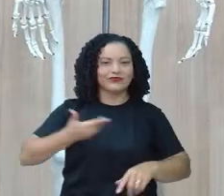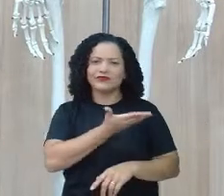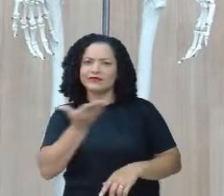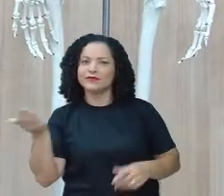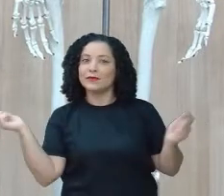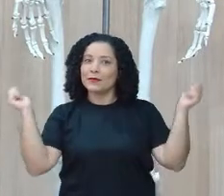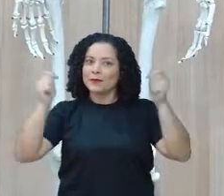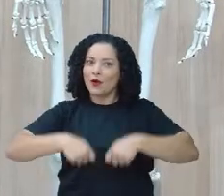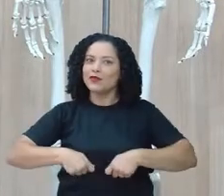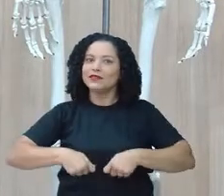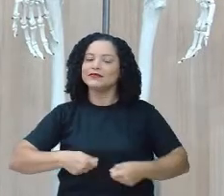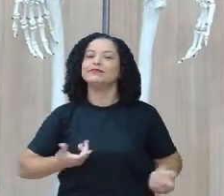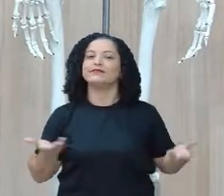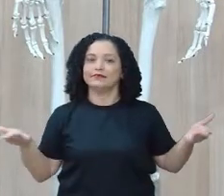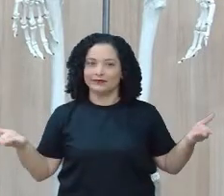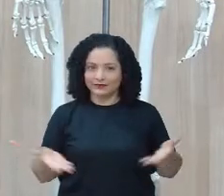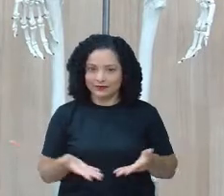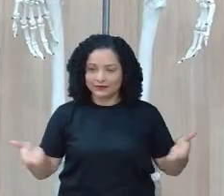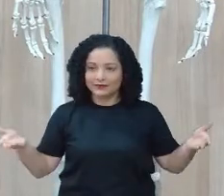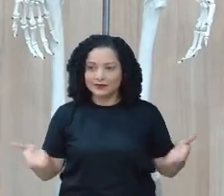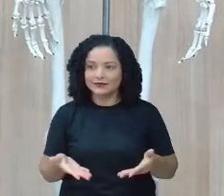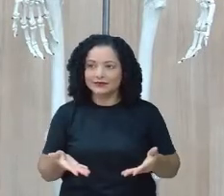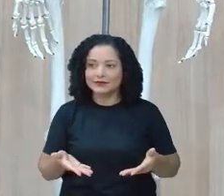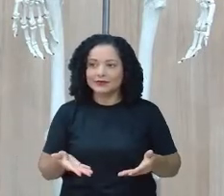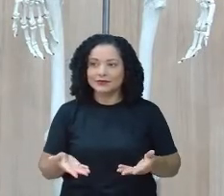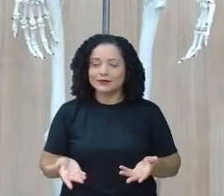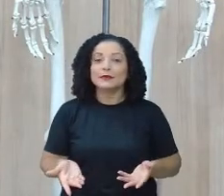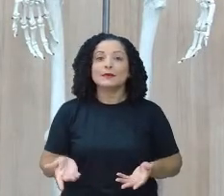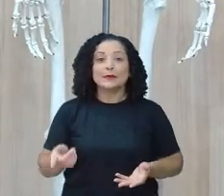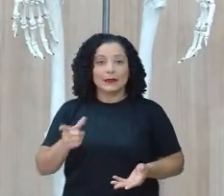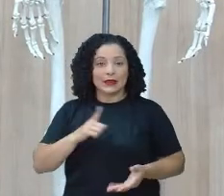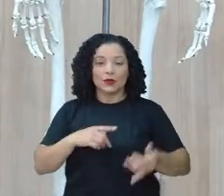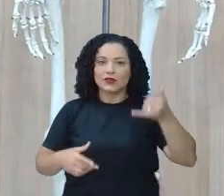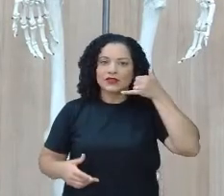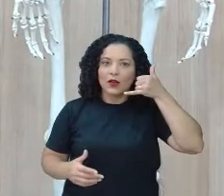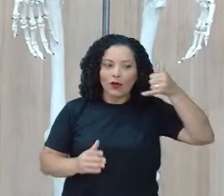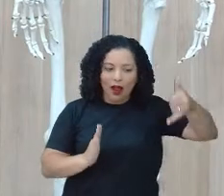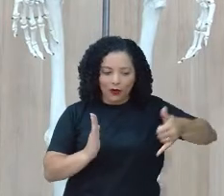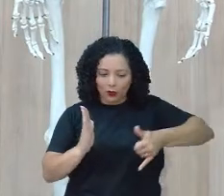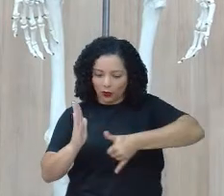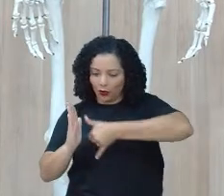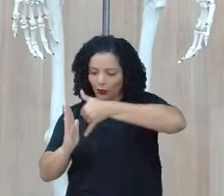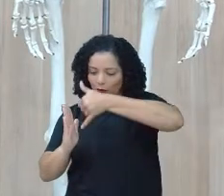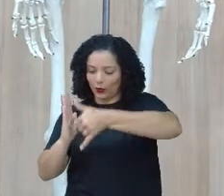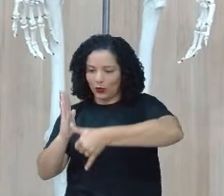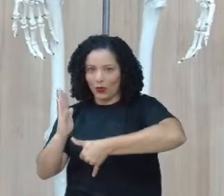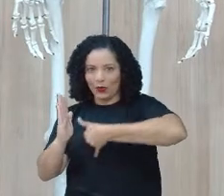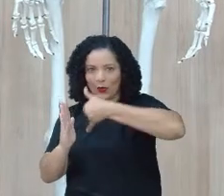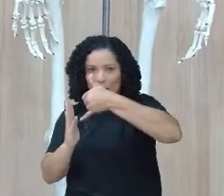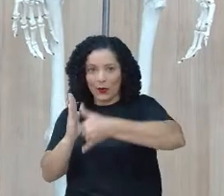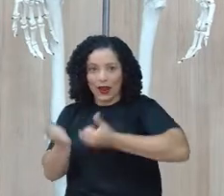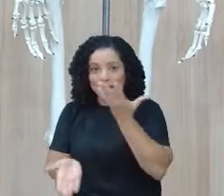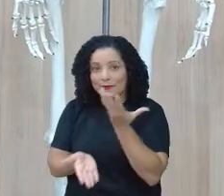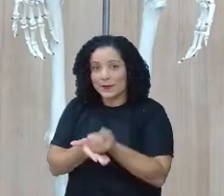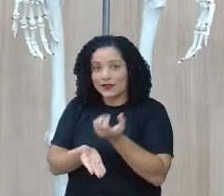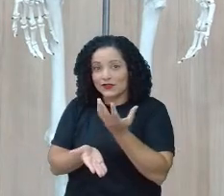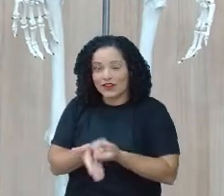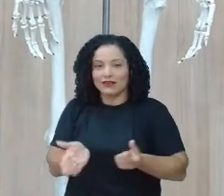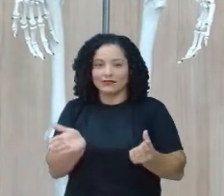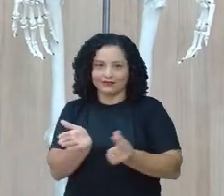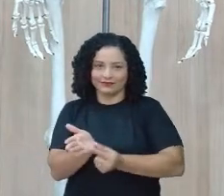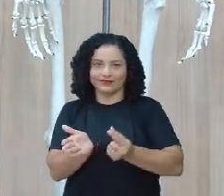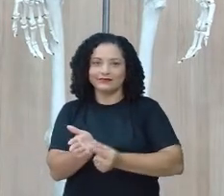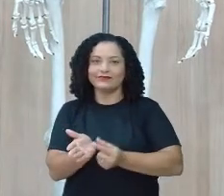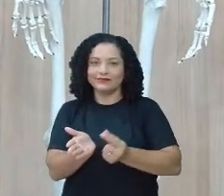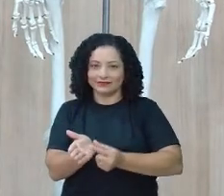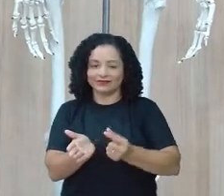poderão, a partir de agora, apontar o celular de vocês, e baixar aí o QR Code,